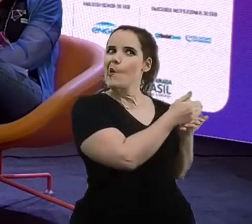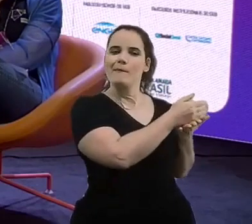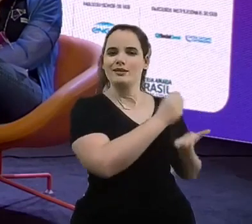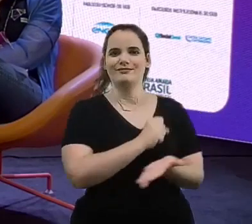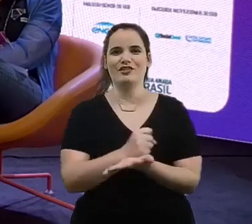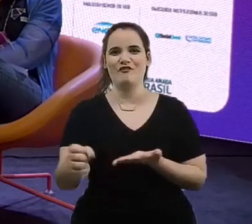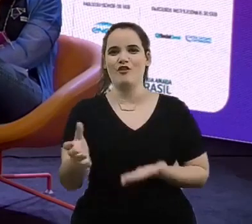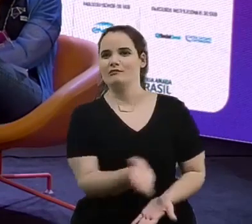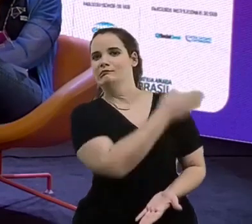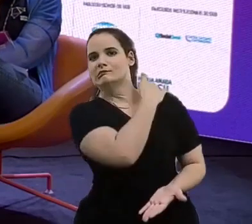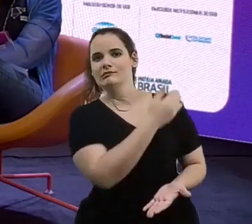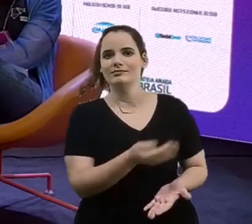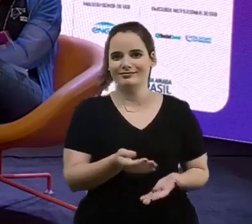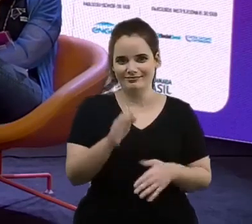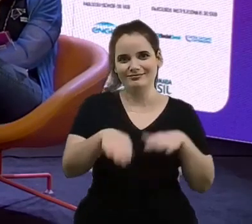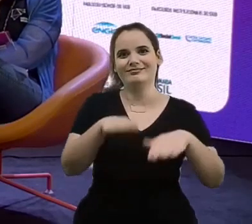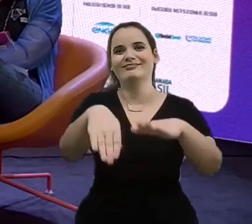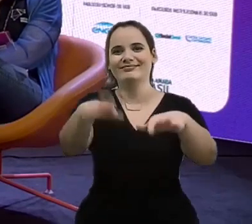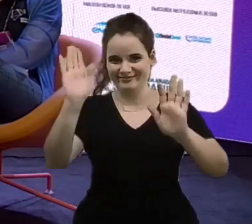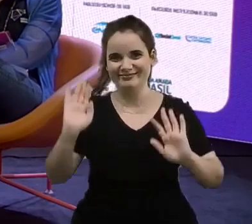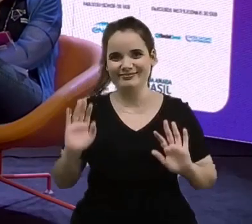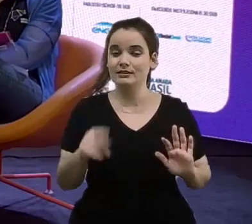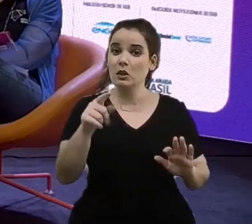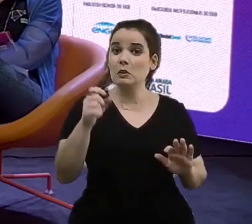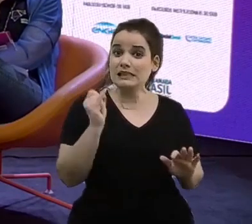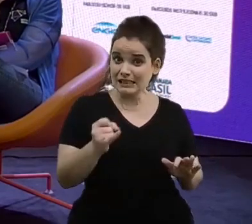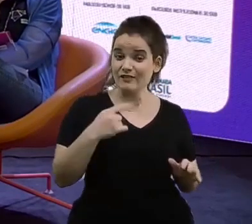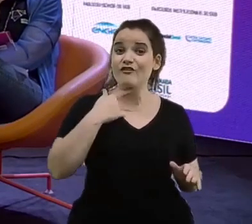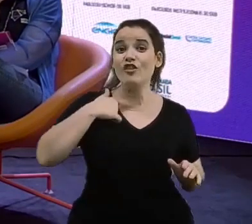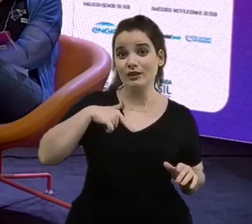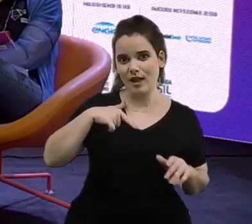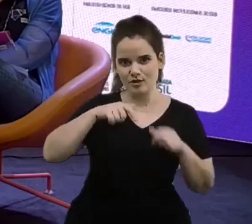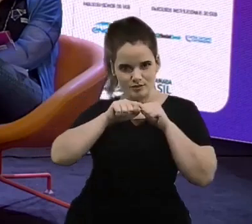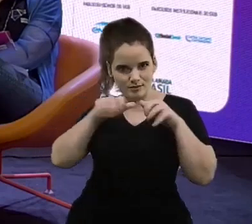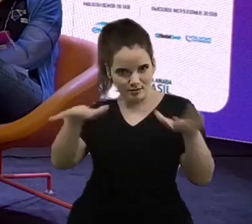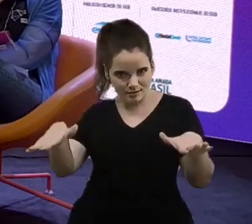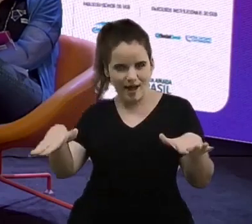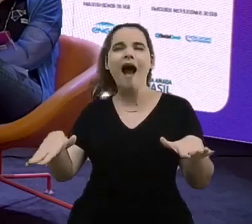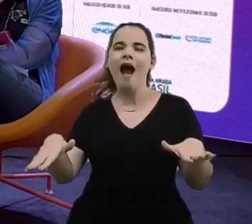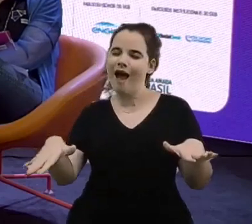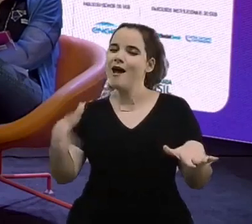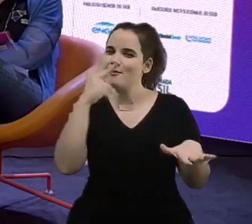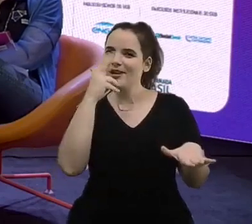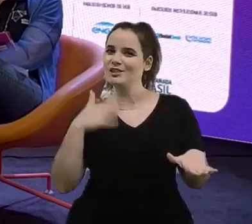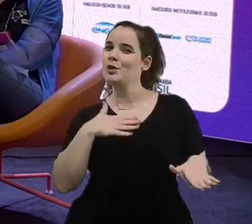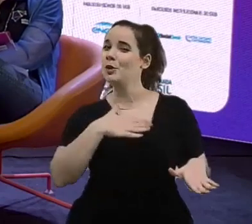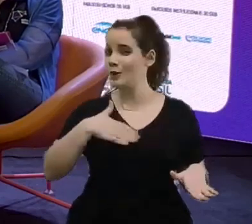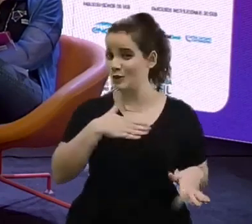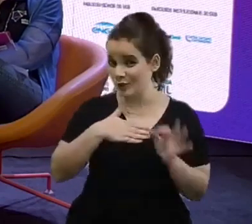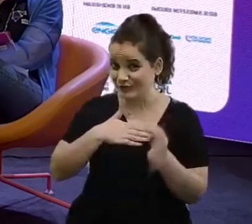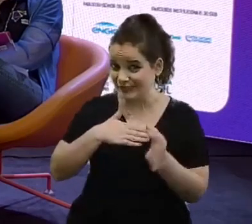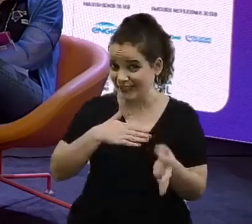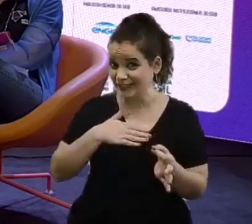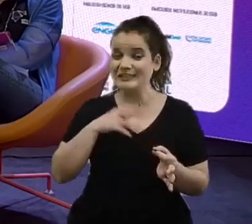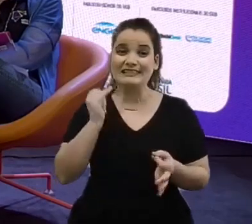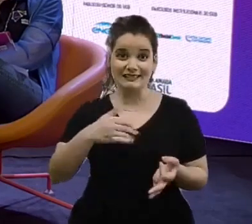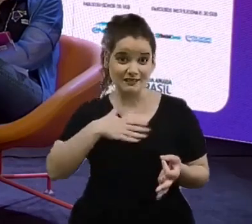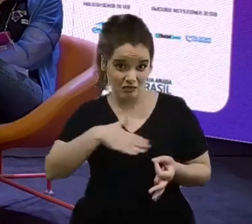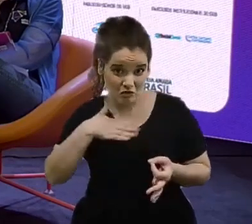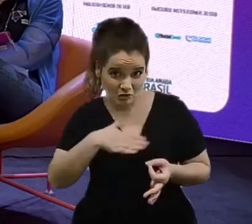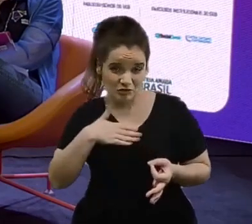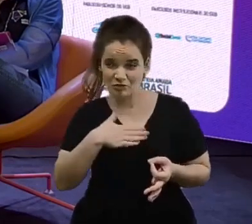gente está utilizando a plataforma Data Lake, né, que é uma plataforma que já estava em desenvolvimento, nós vamos ser